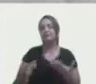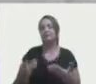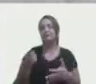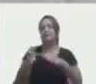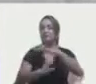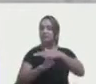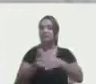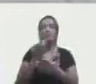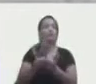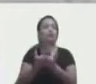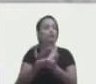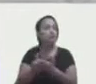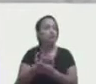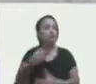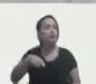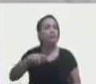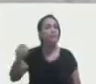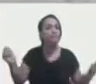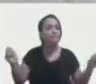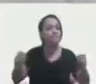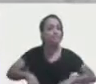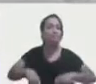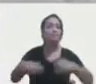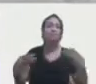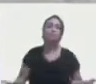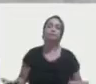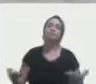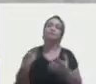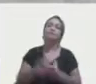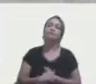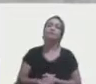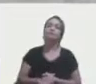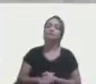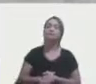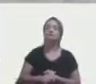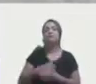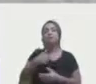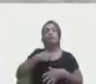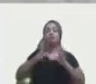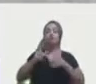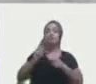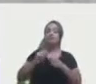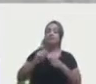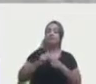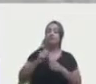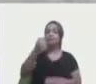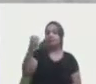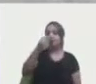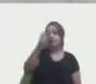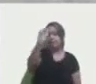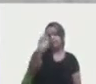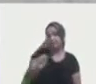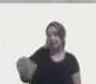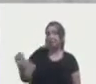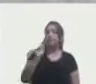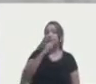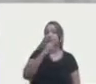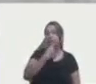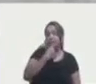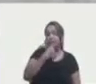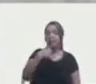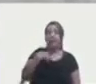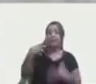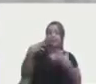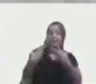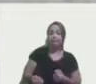possibilidade o terceiro requerimento eu já fiz o primeiro semestre e com muita tristeza eu não recebi o